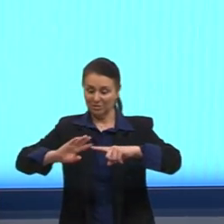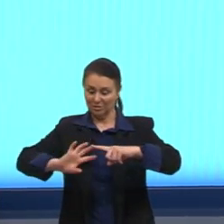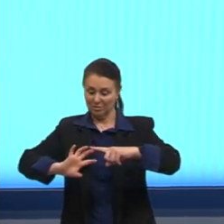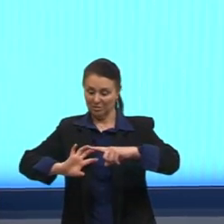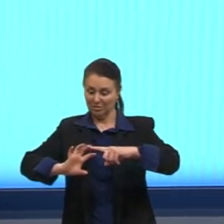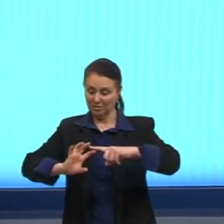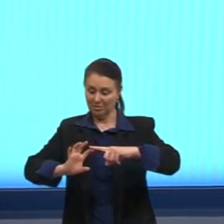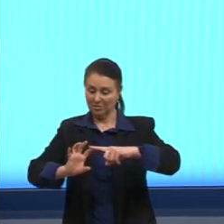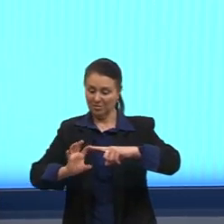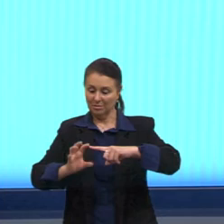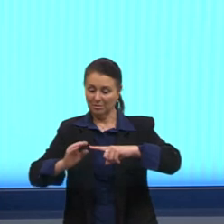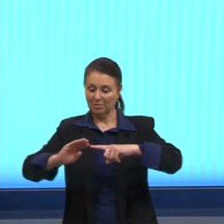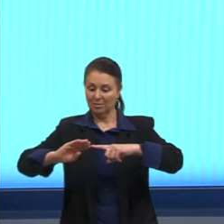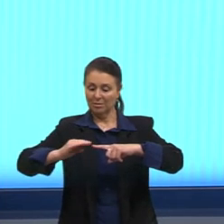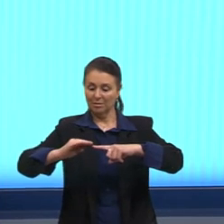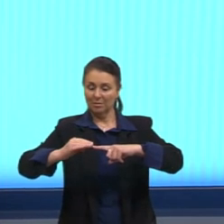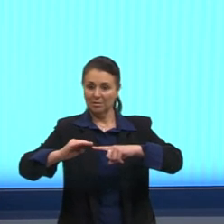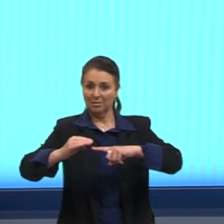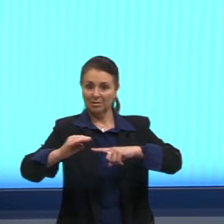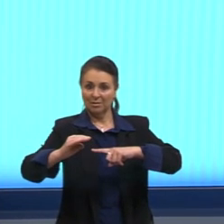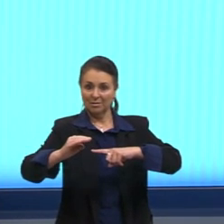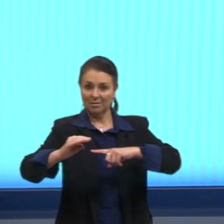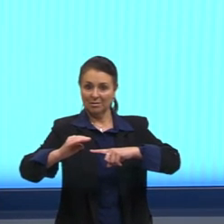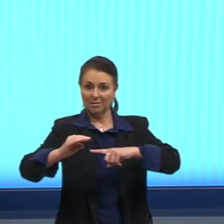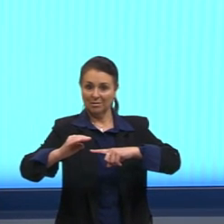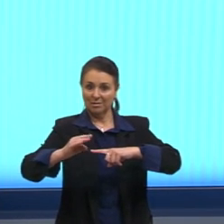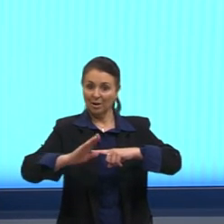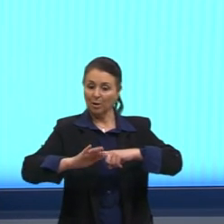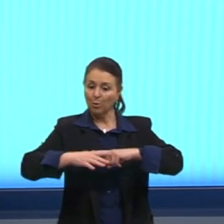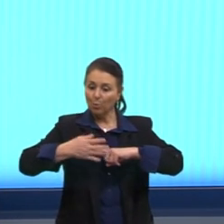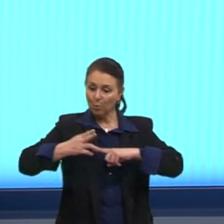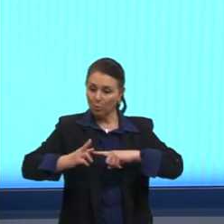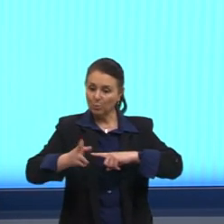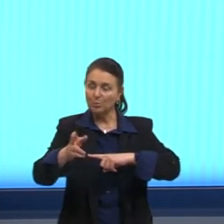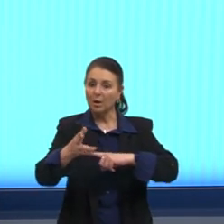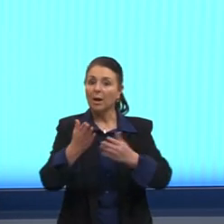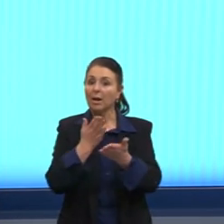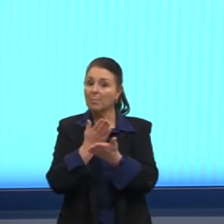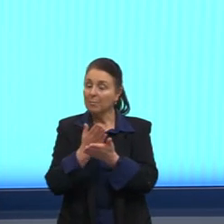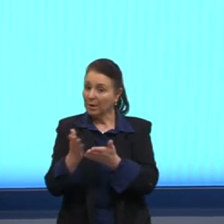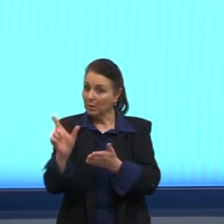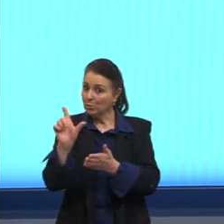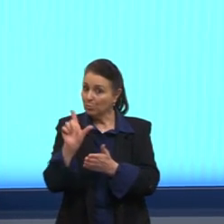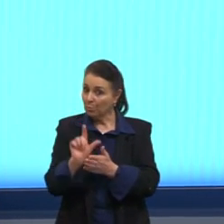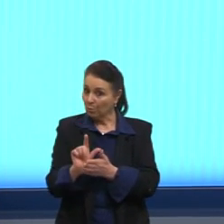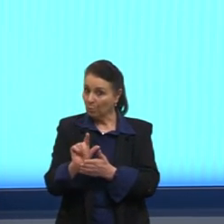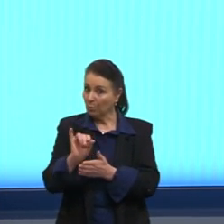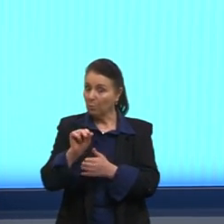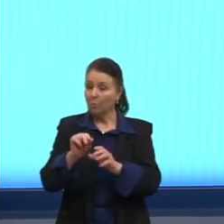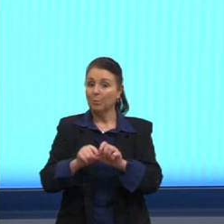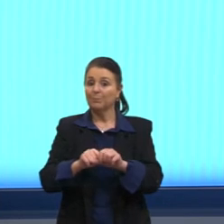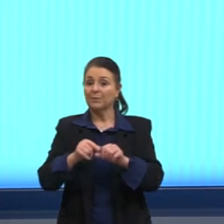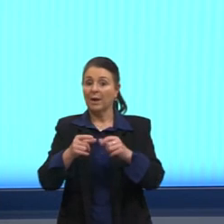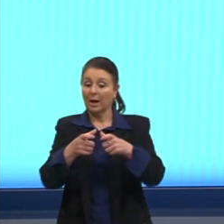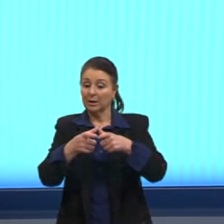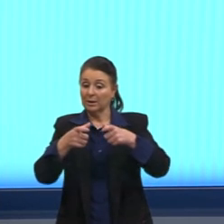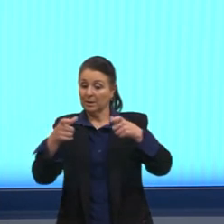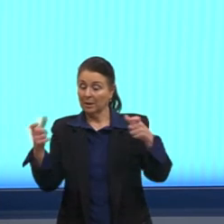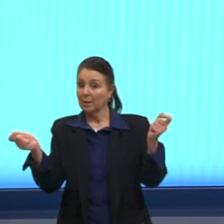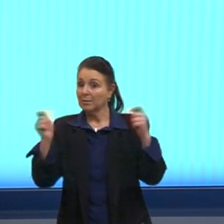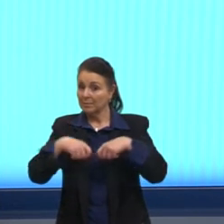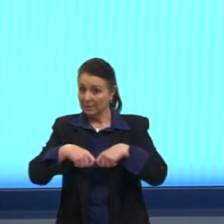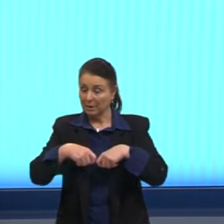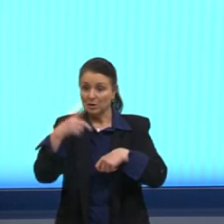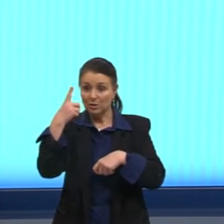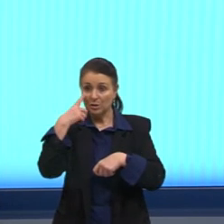passou. Então ela consegue então continuar se propagando. Ela perde um pouco de intensidade. A gente consegue ver que os